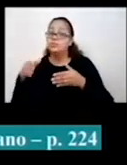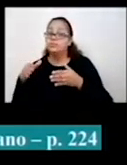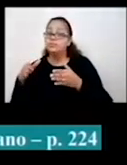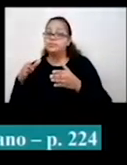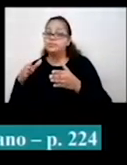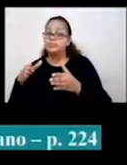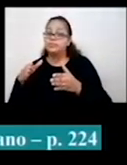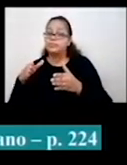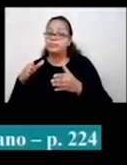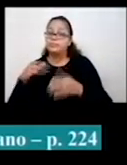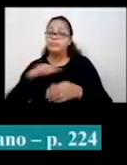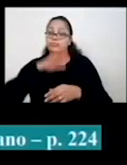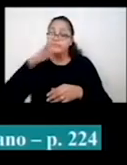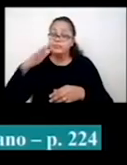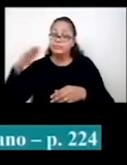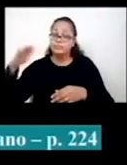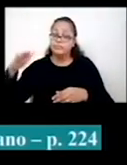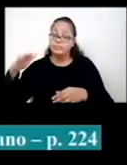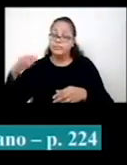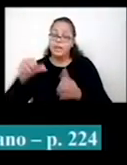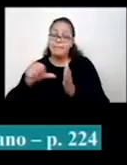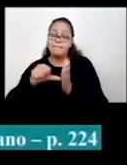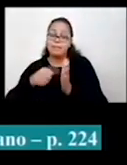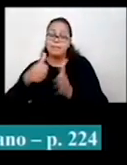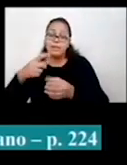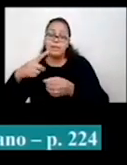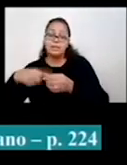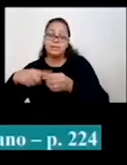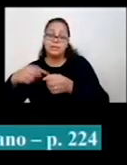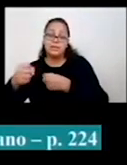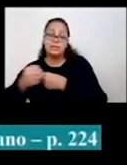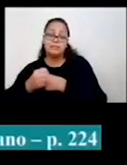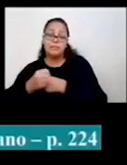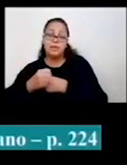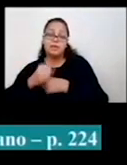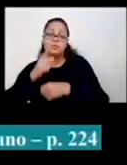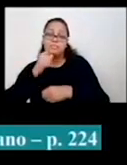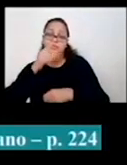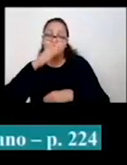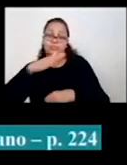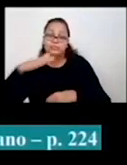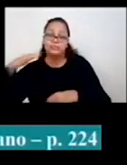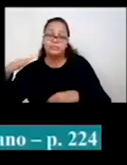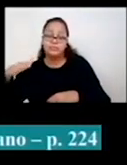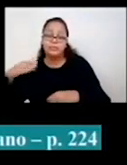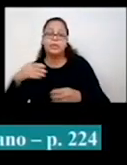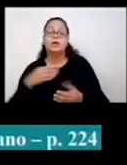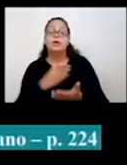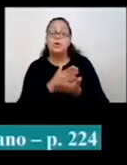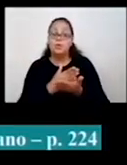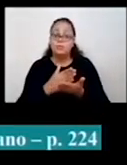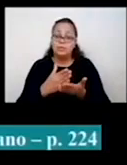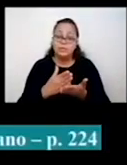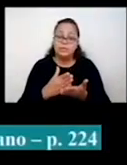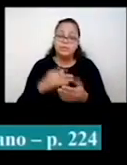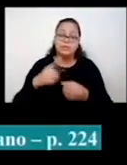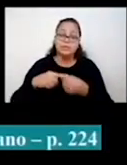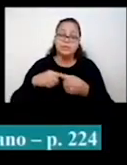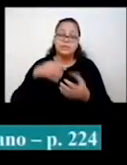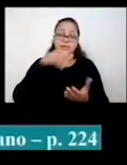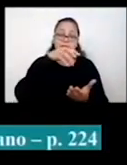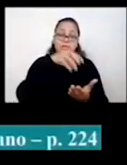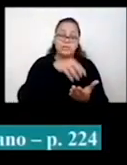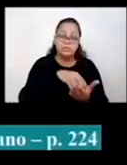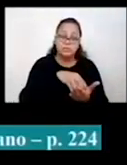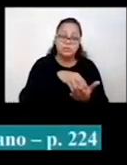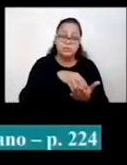ali do Oceano Atlântico. Foi ali que surgiram as primeiras cidades e vilas, certo? O surgimento das cidades no interior